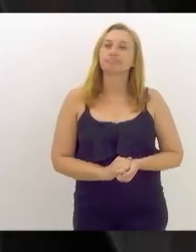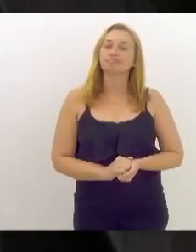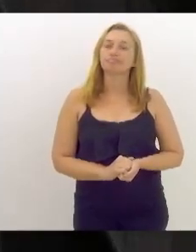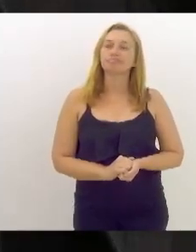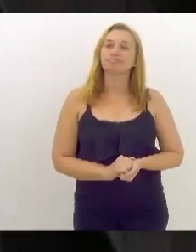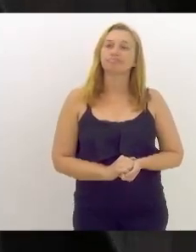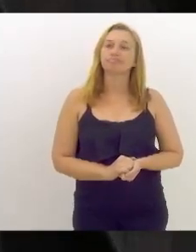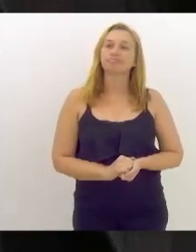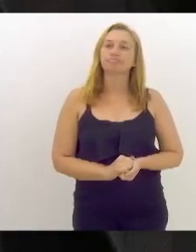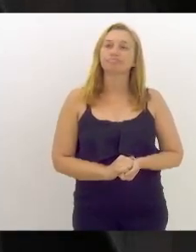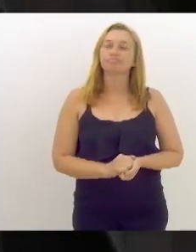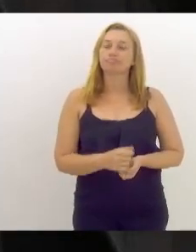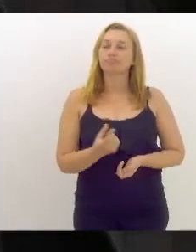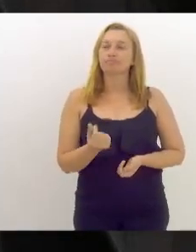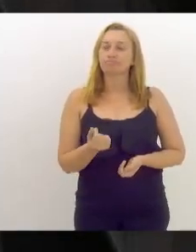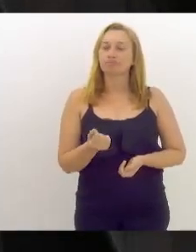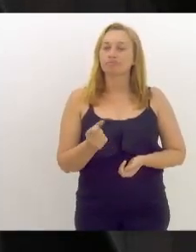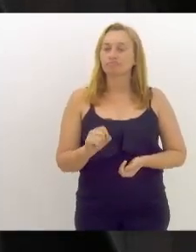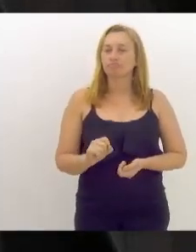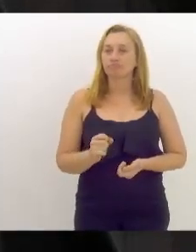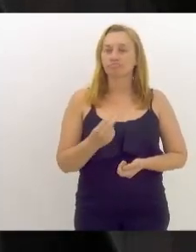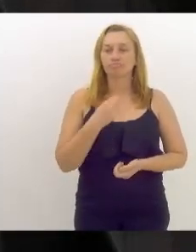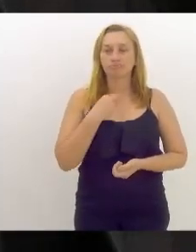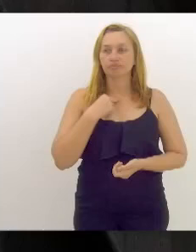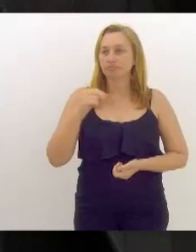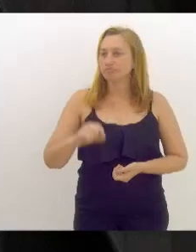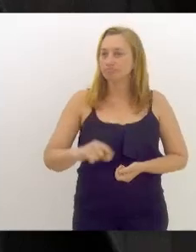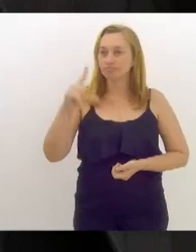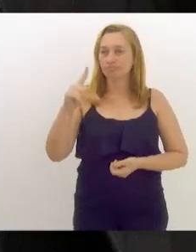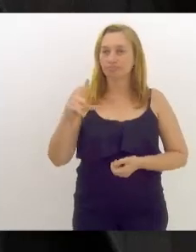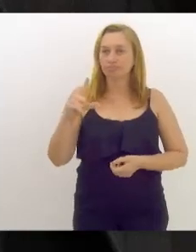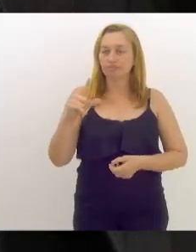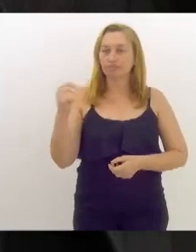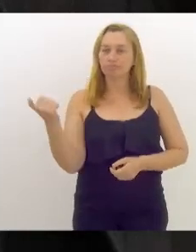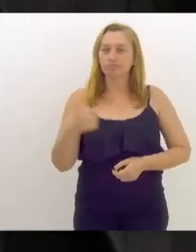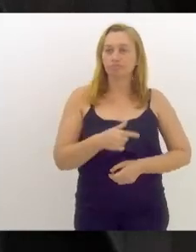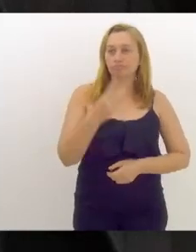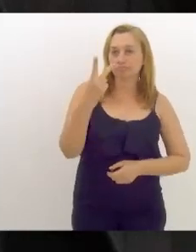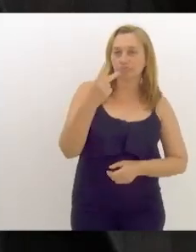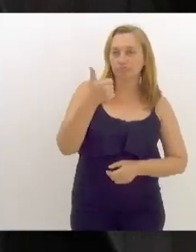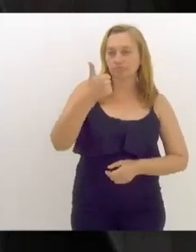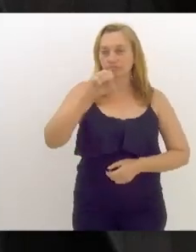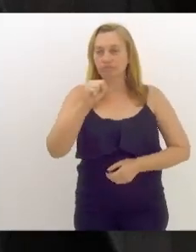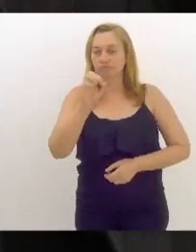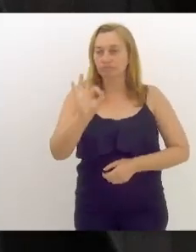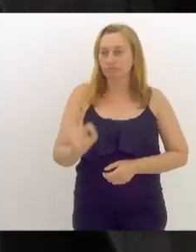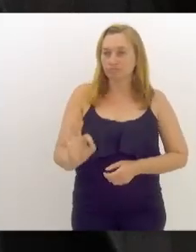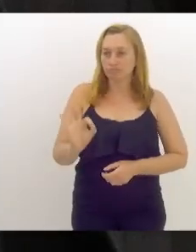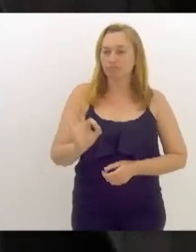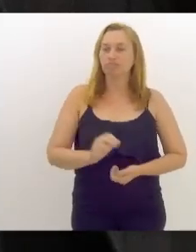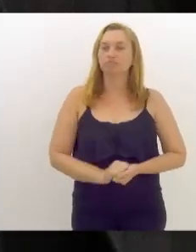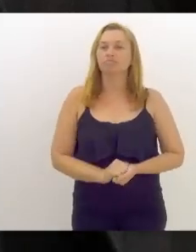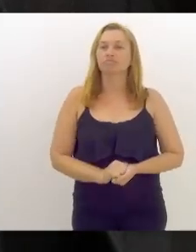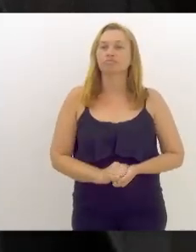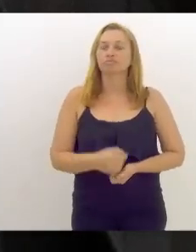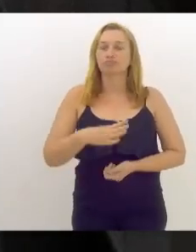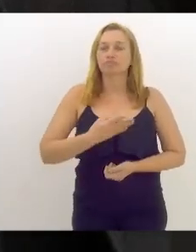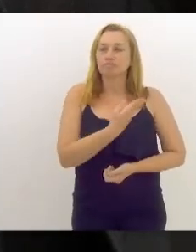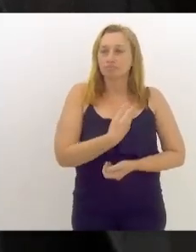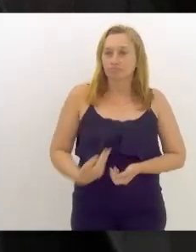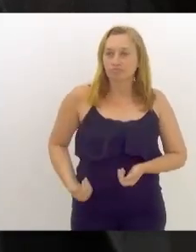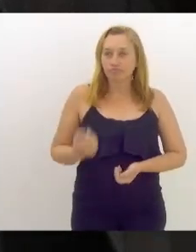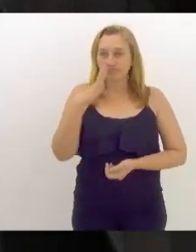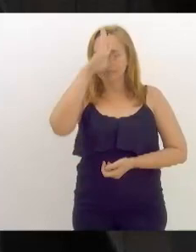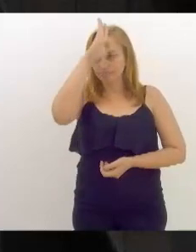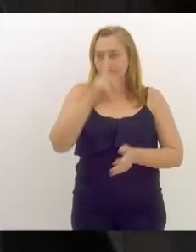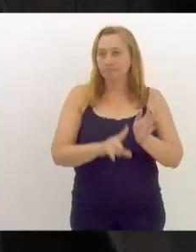ser maior do que 18 pontos percentuais. O governo Bolsonaro fez